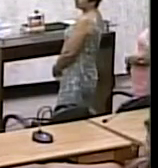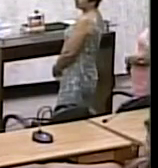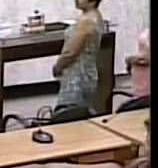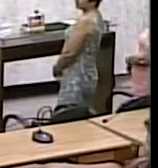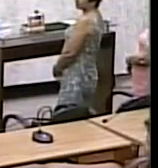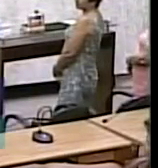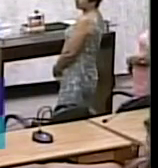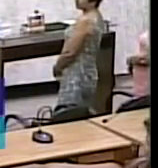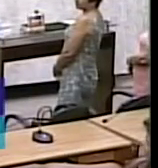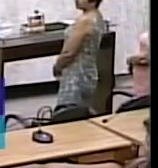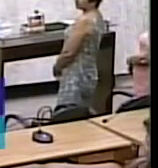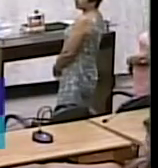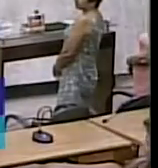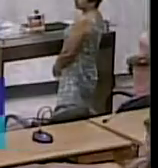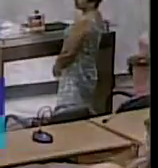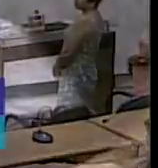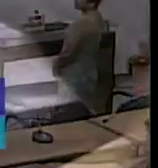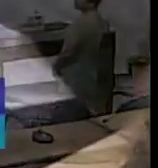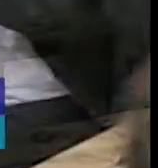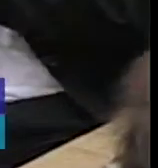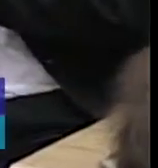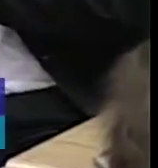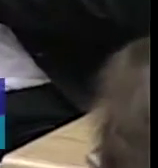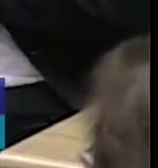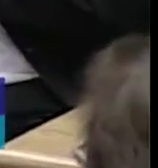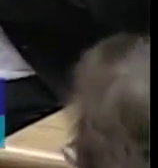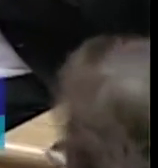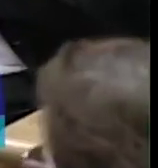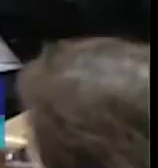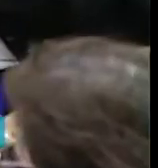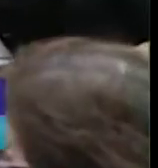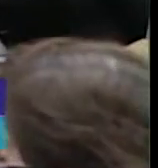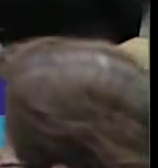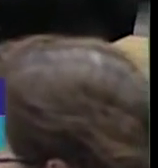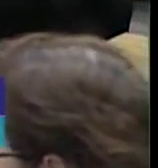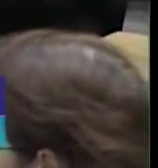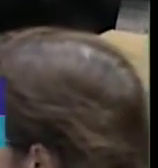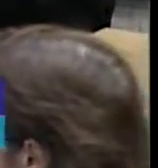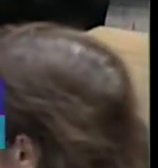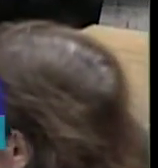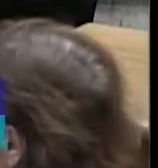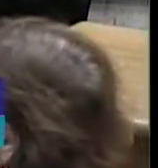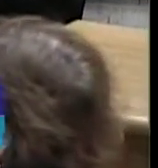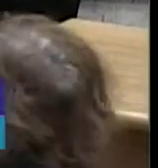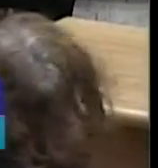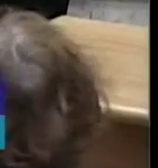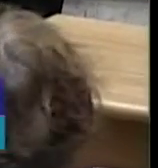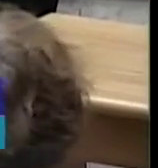Thank you.